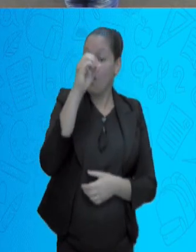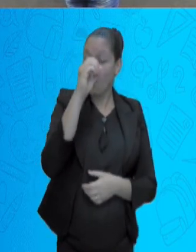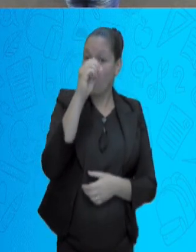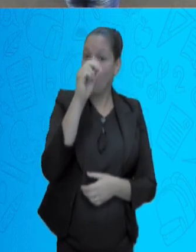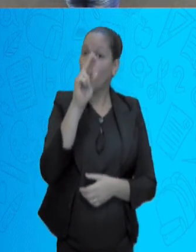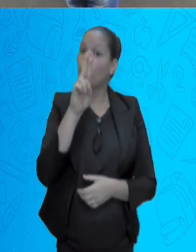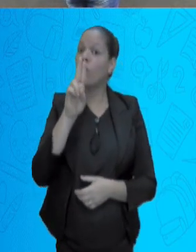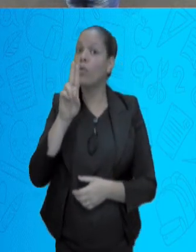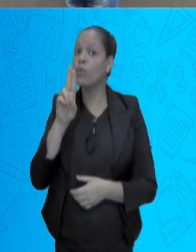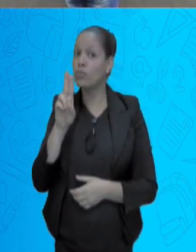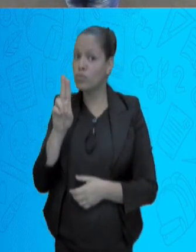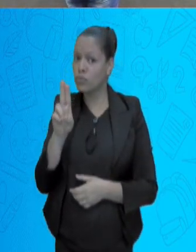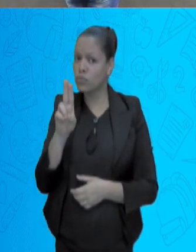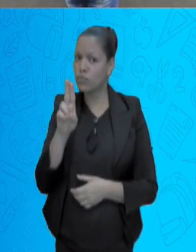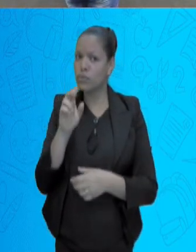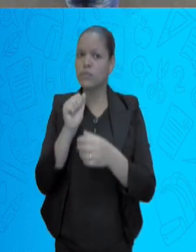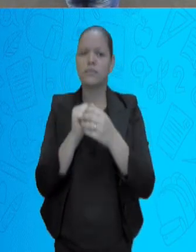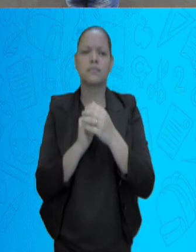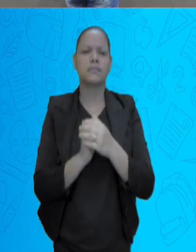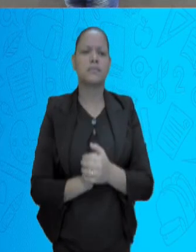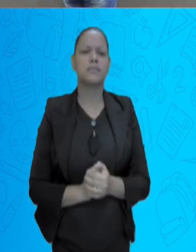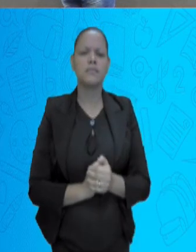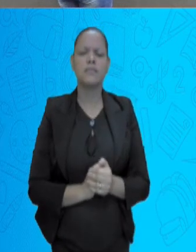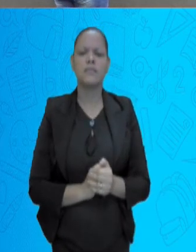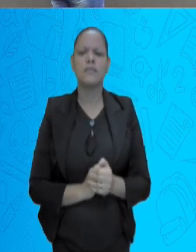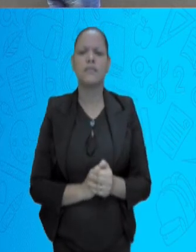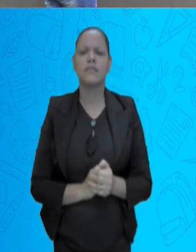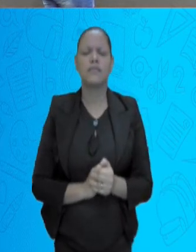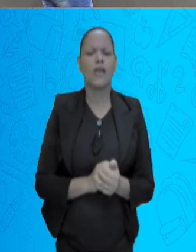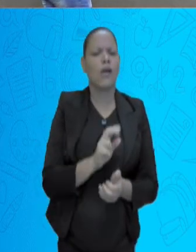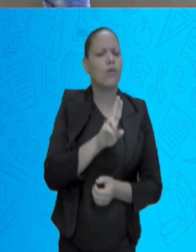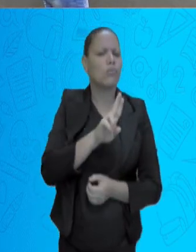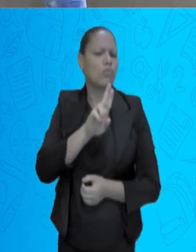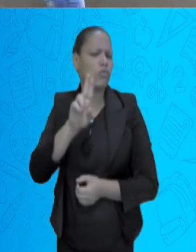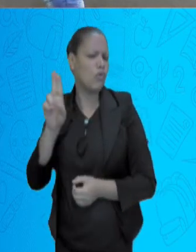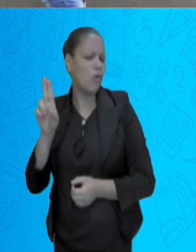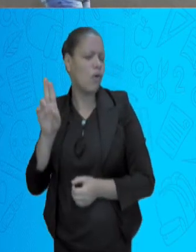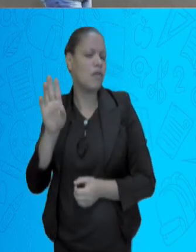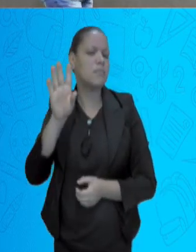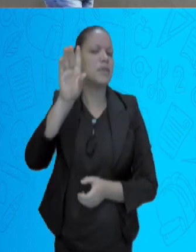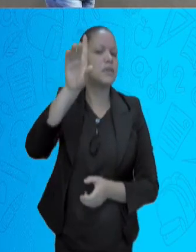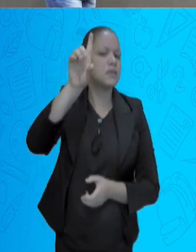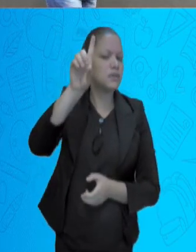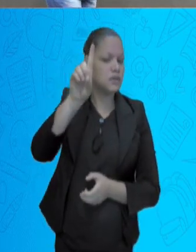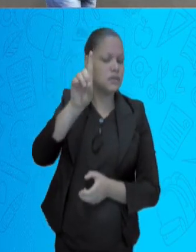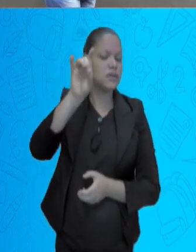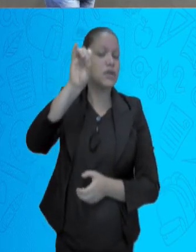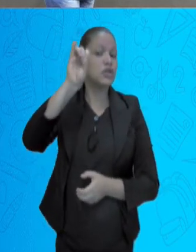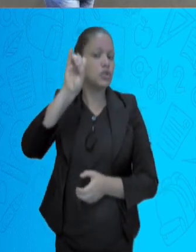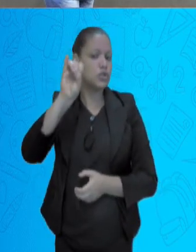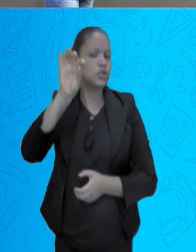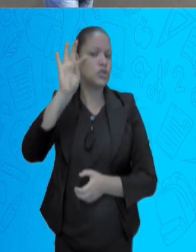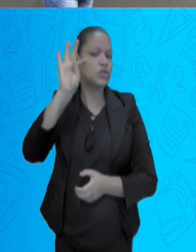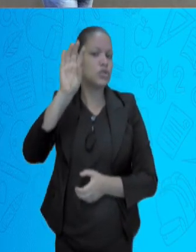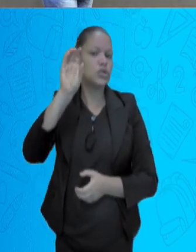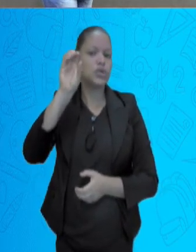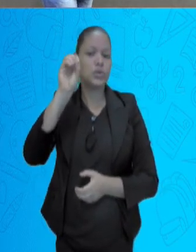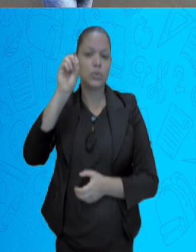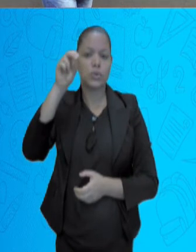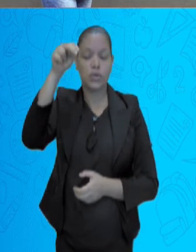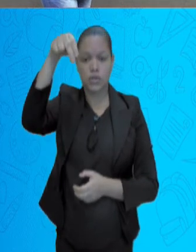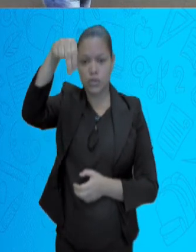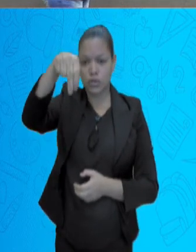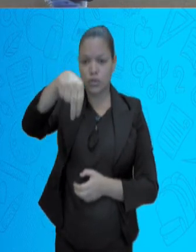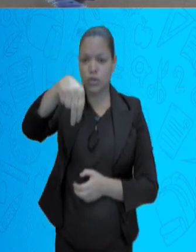e vogal U. Eu chamo de ditongo porque quando eu separo, fica juntinho numa